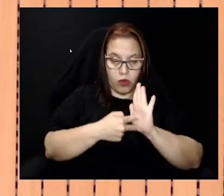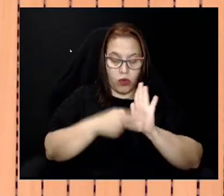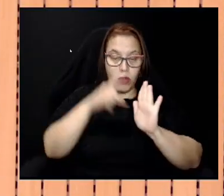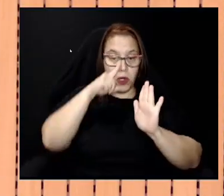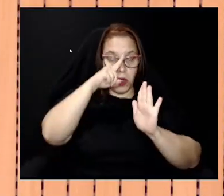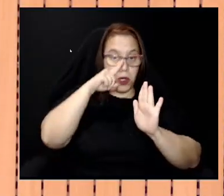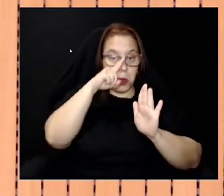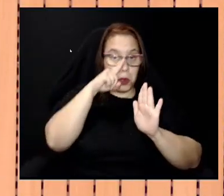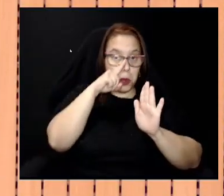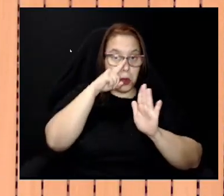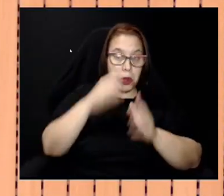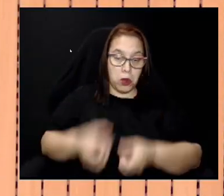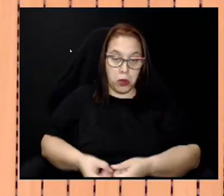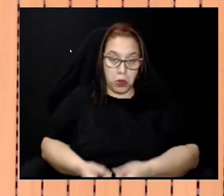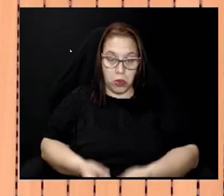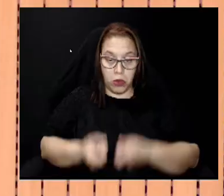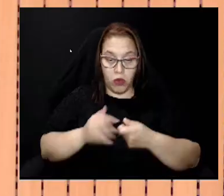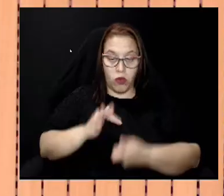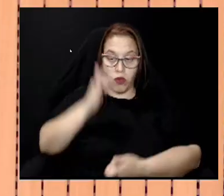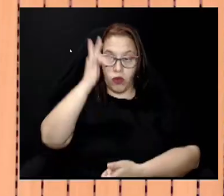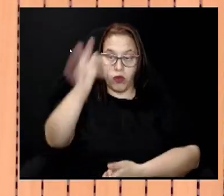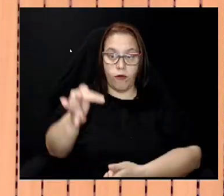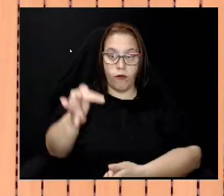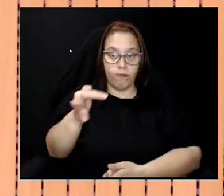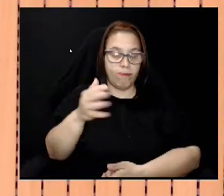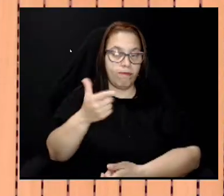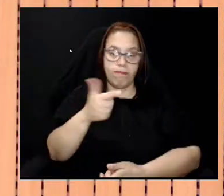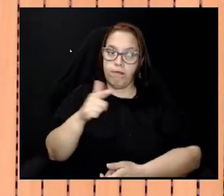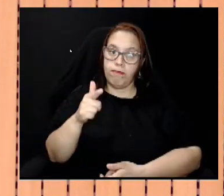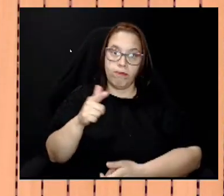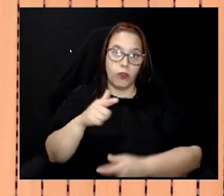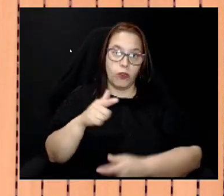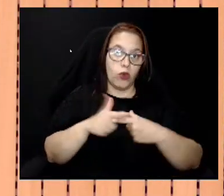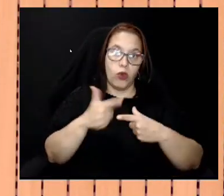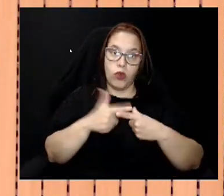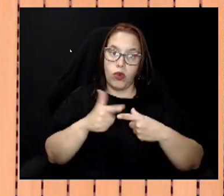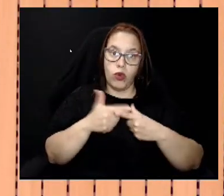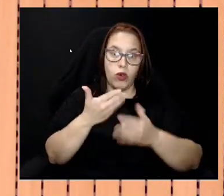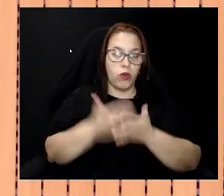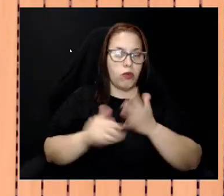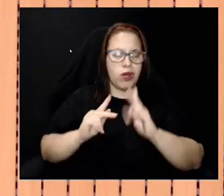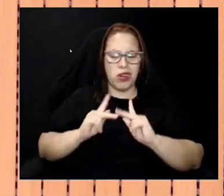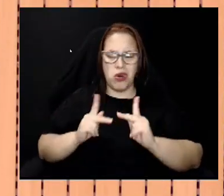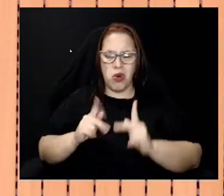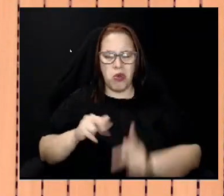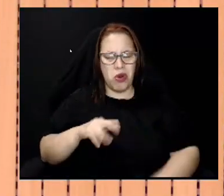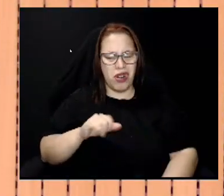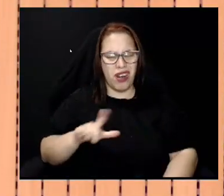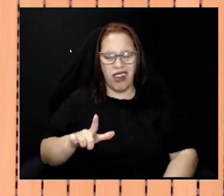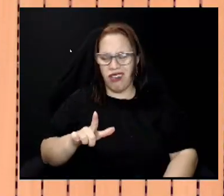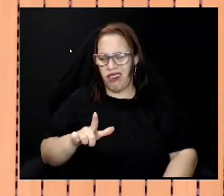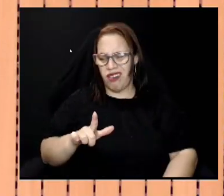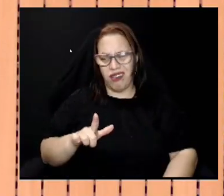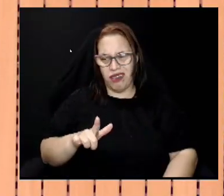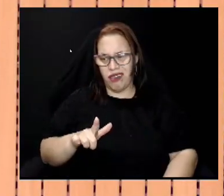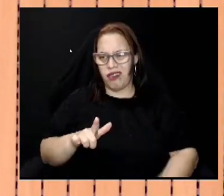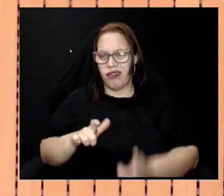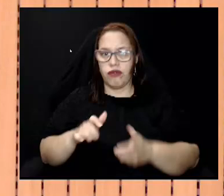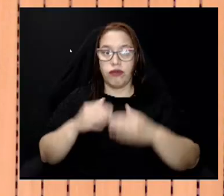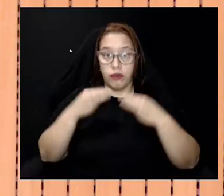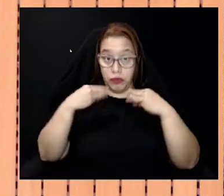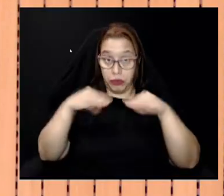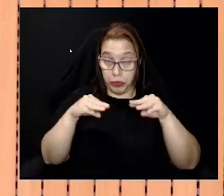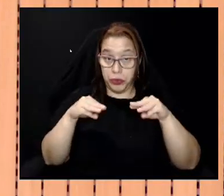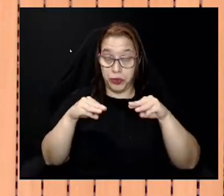no futuro para essa mulher, sem levar a nenhum outro problema de perda hormonal, coisa que o valha. Então, a grande mensagem é: procure